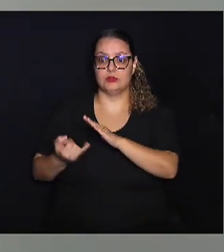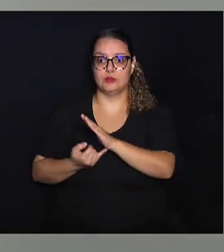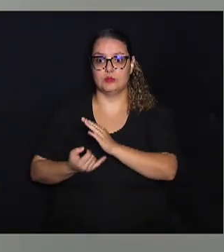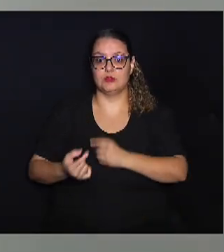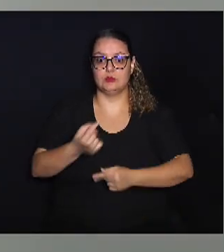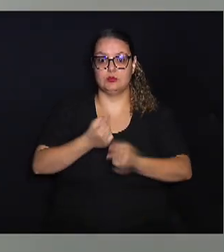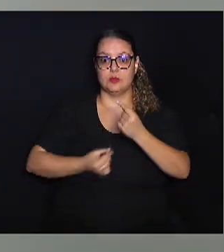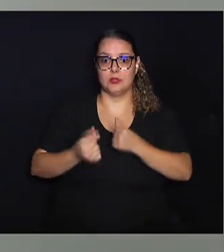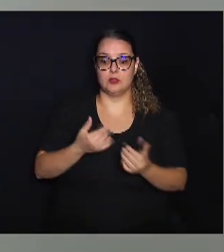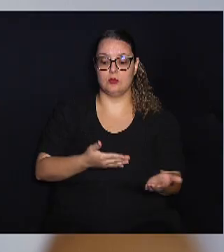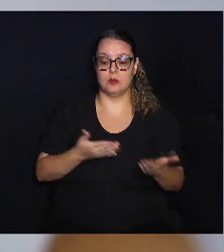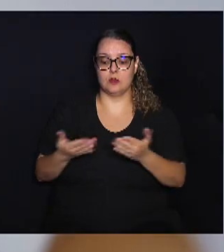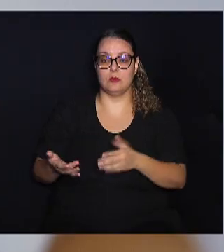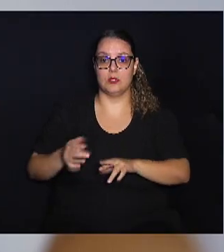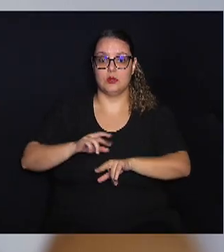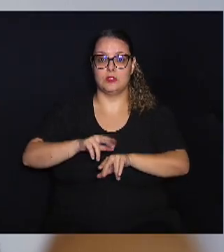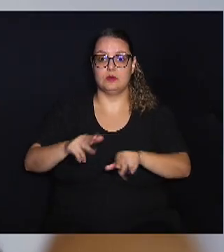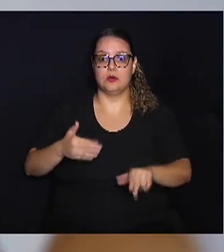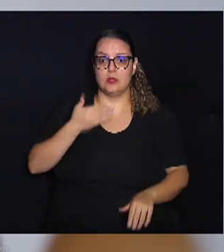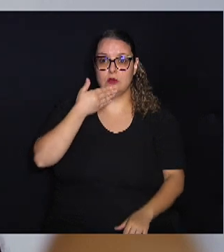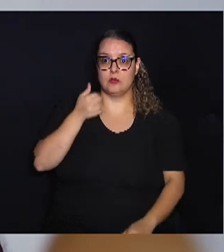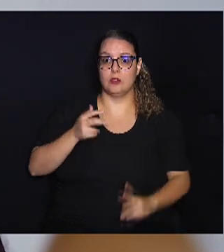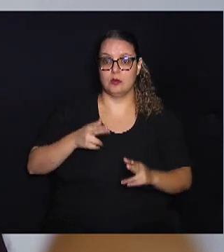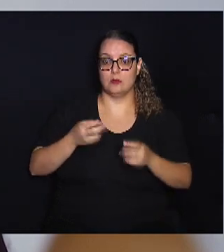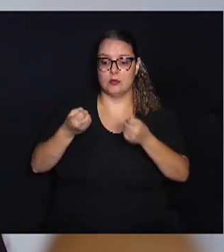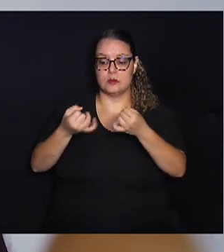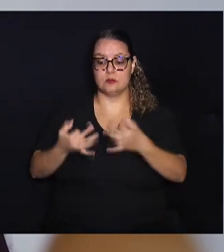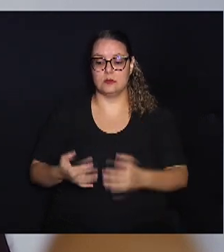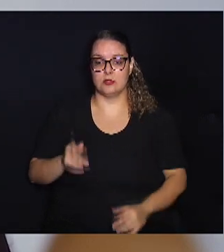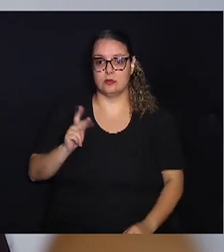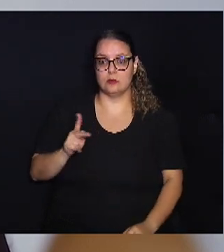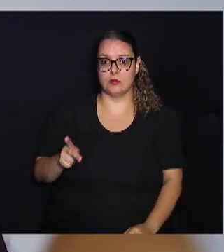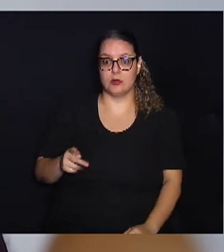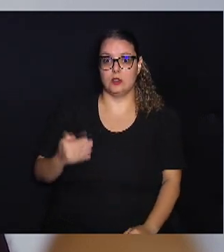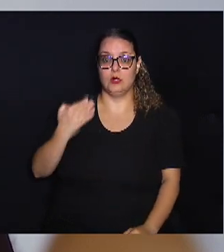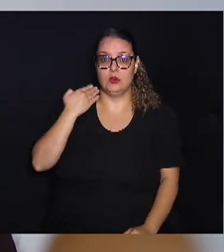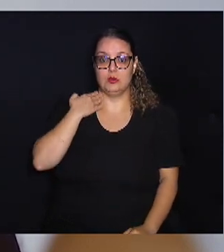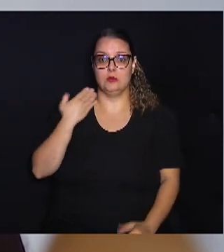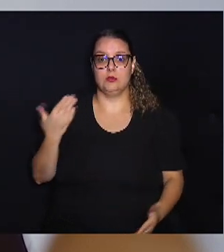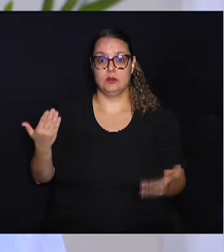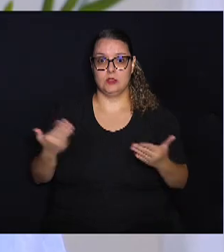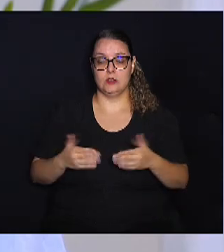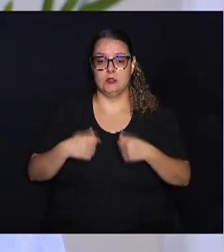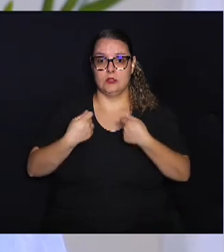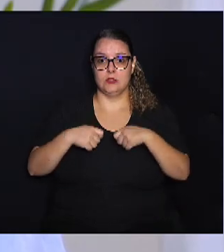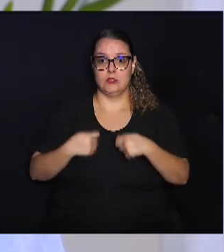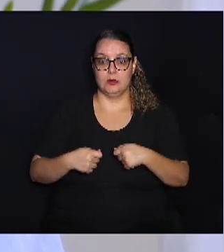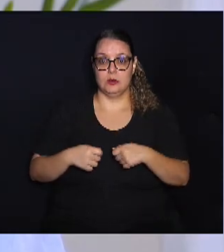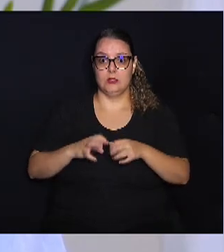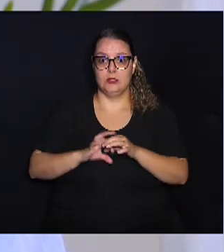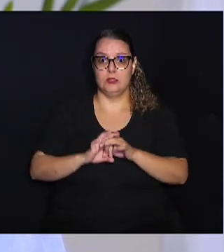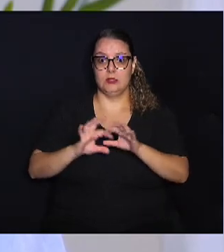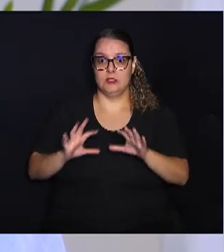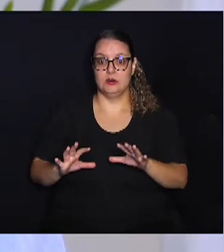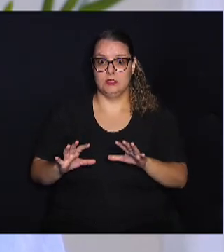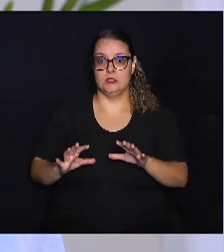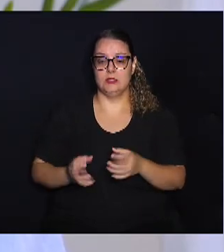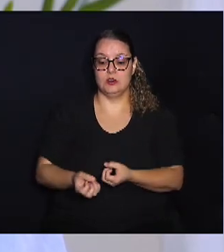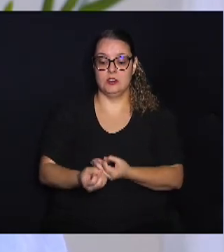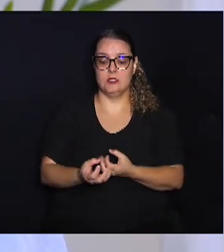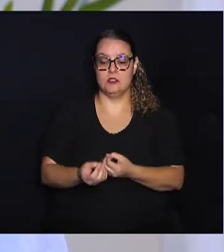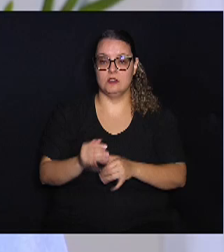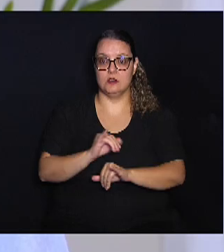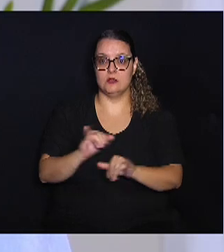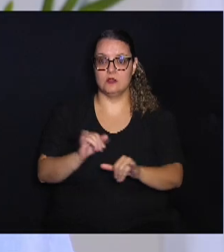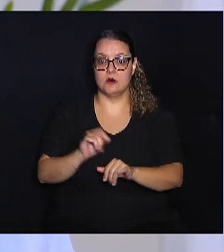terão de apresentar uma série de melhorias, como explica o professor. Os bancos agora vão precisar disponibilizar uma série de informações